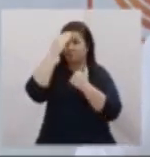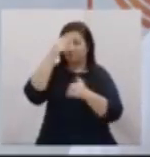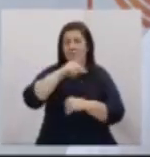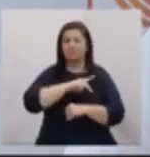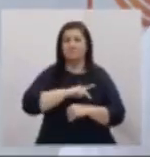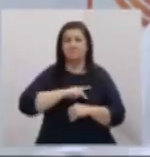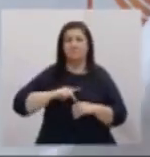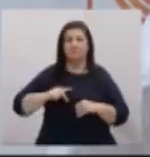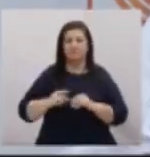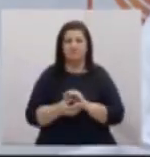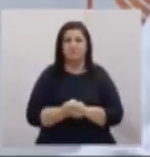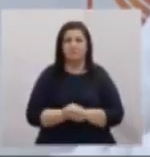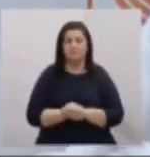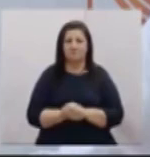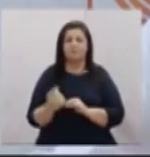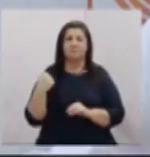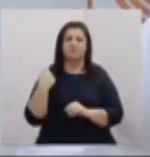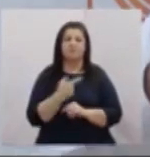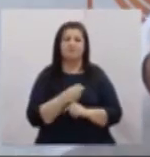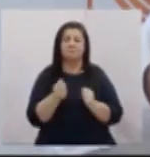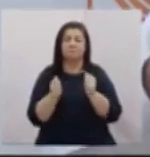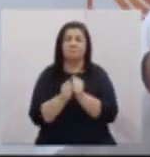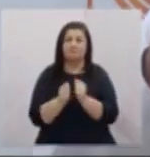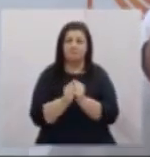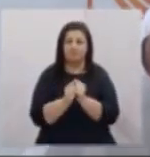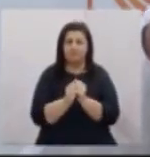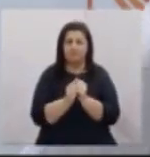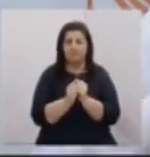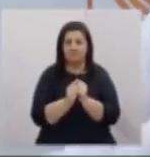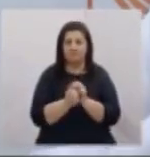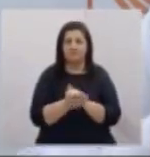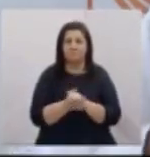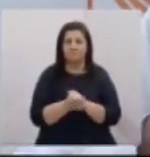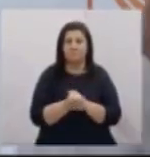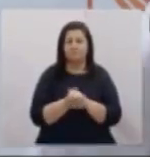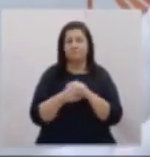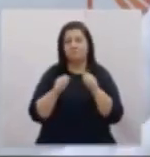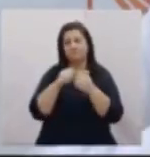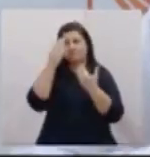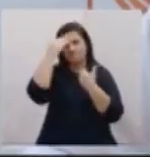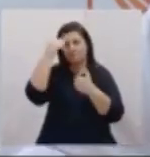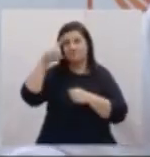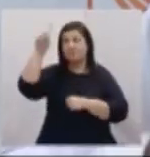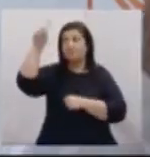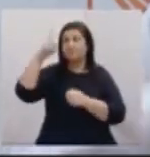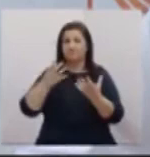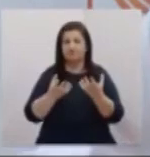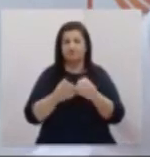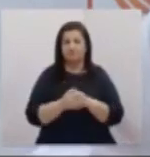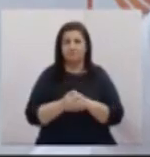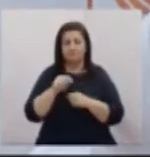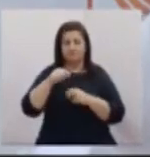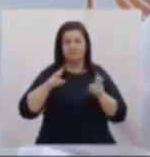convite. Estamos juntos para essa homenagem, se Deus quiser, aqui na